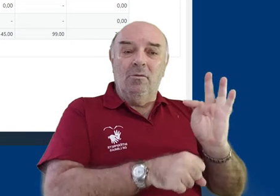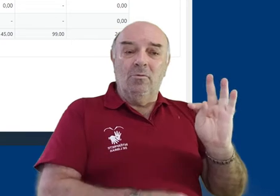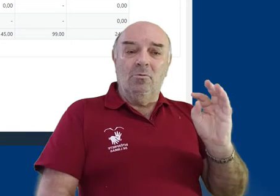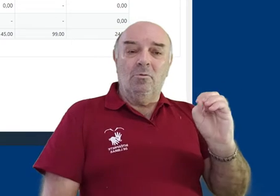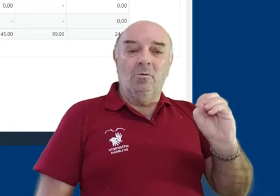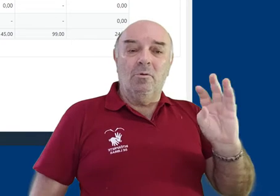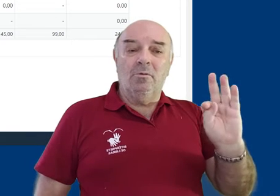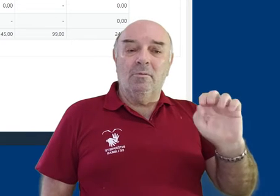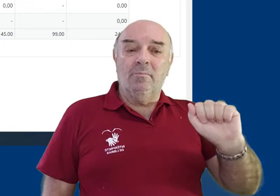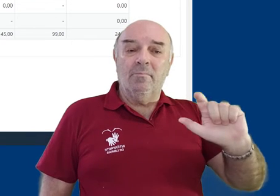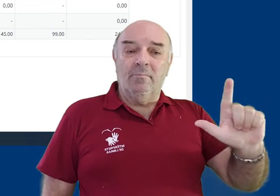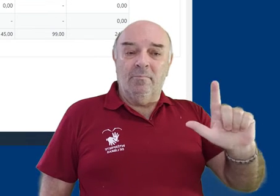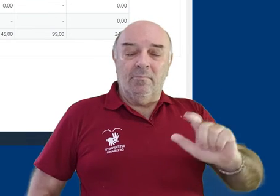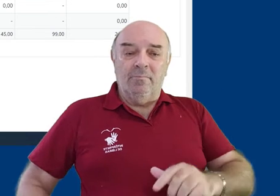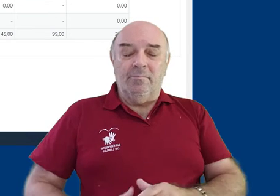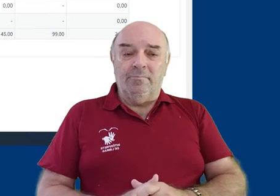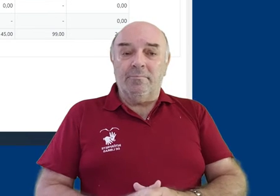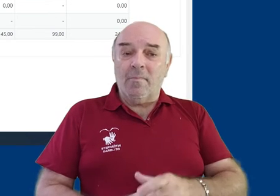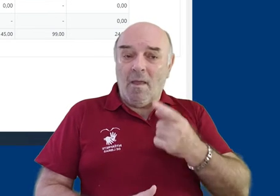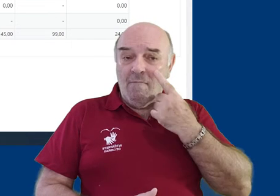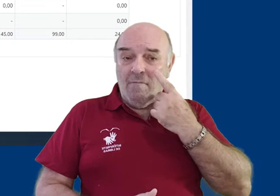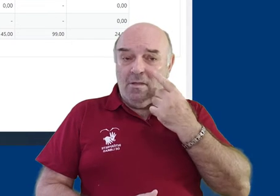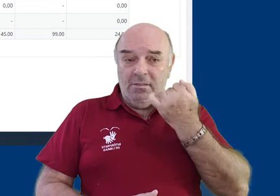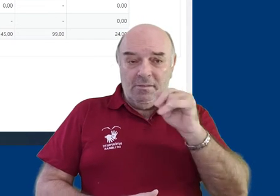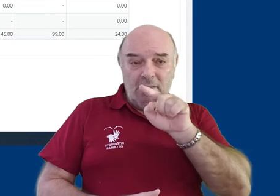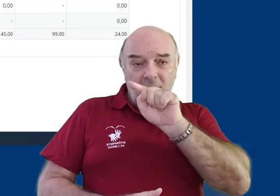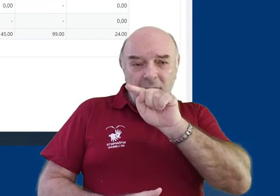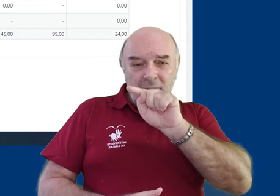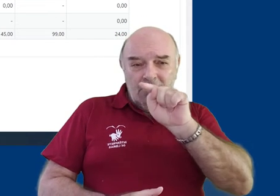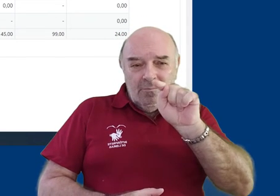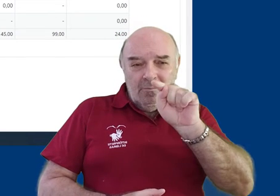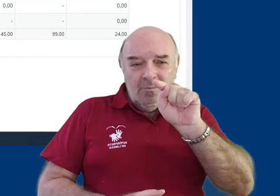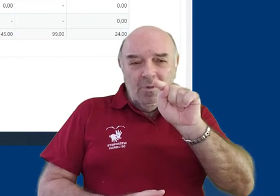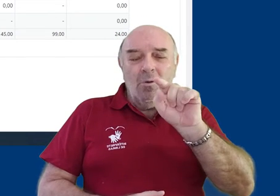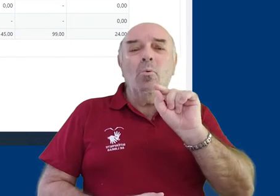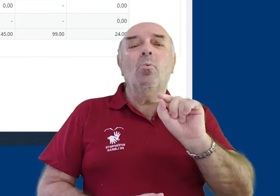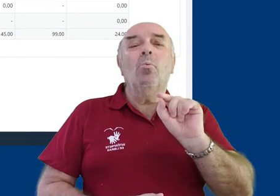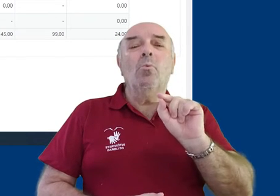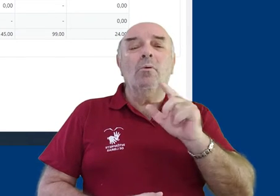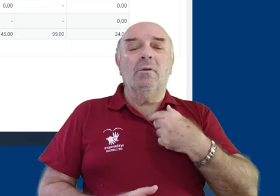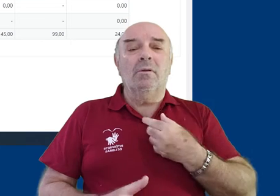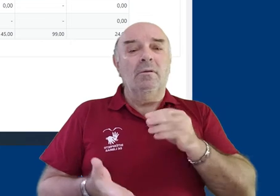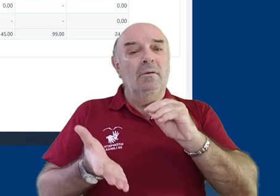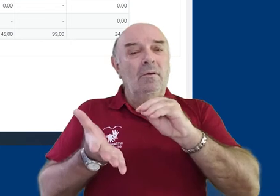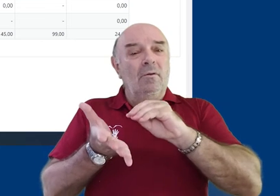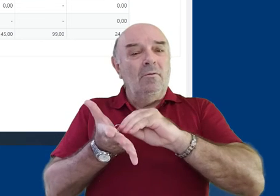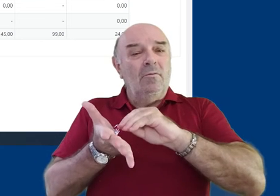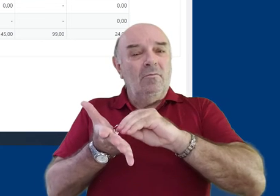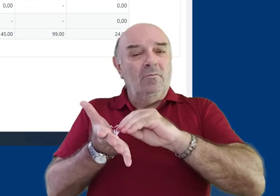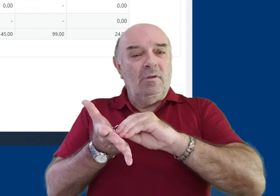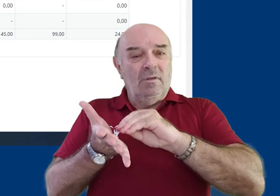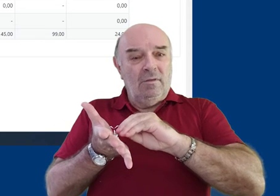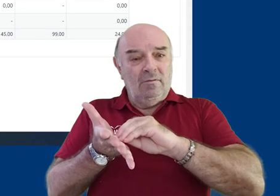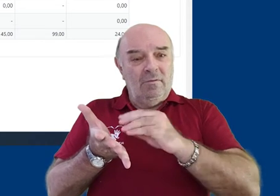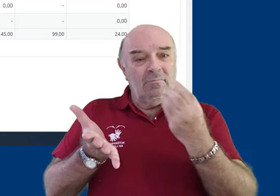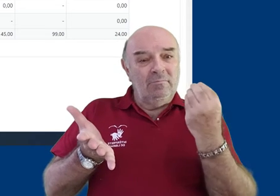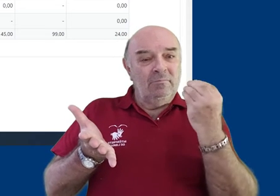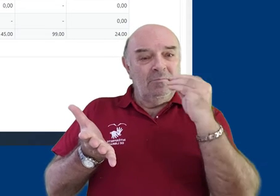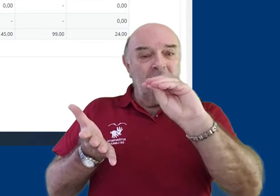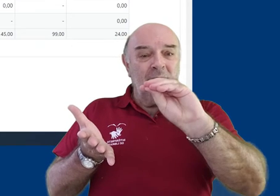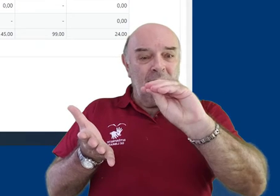pai atividades que tem um traço no lugar da nota indicam que